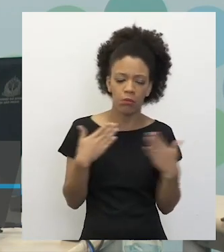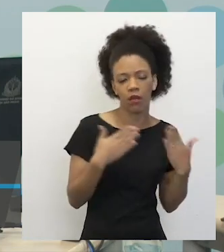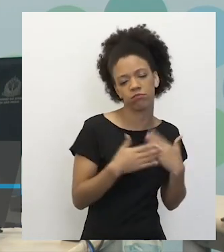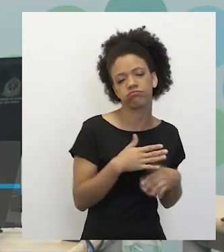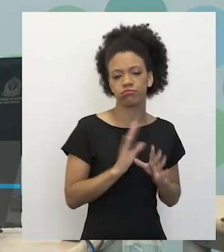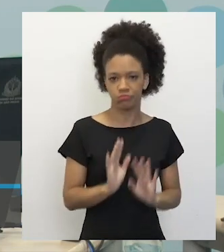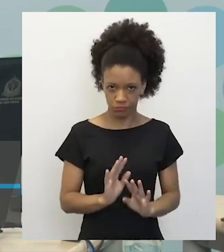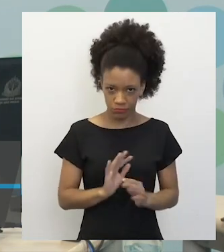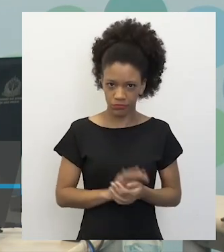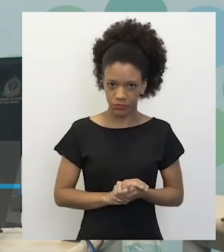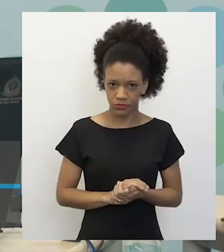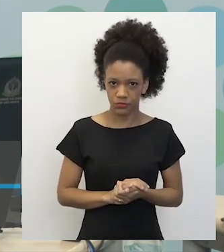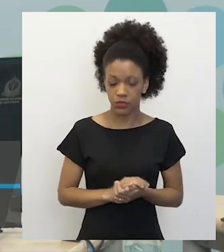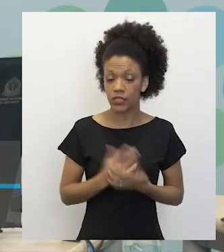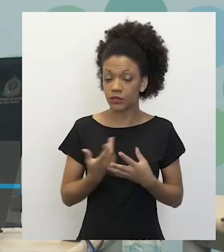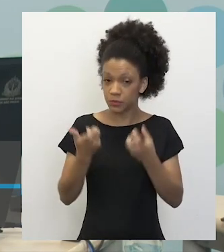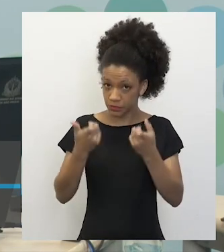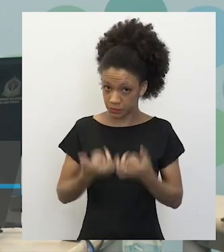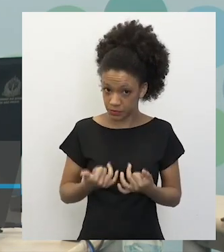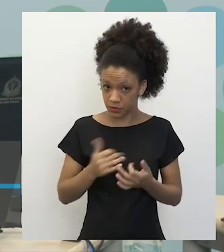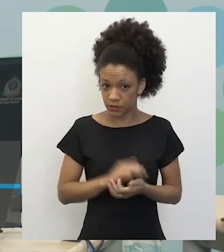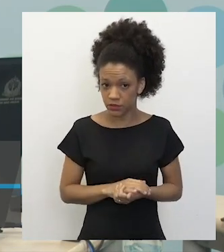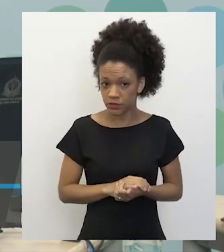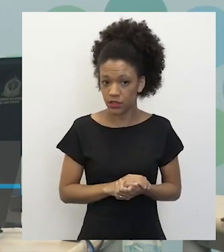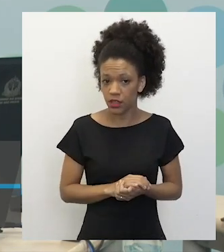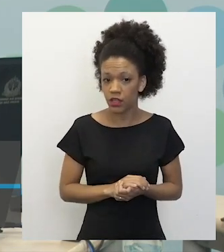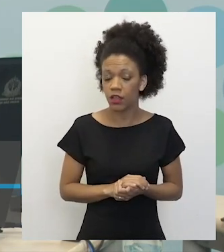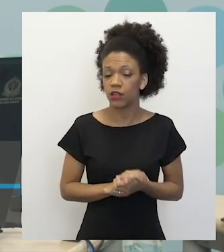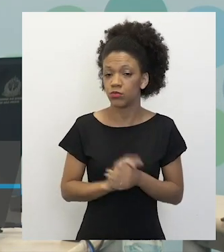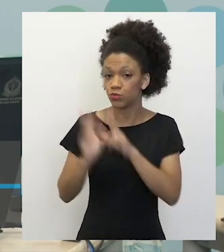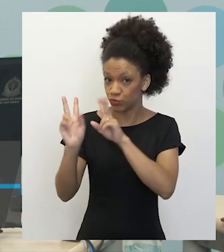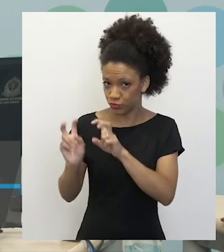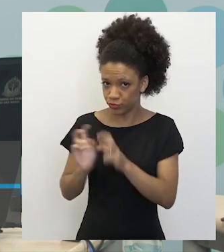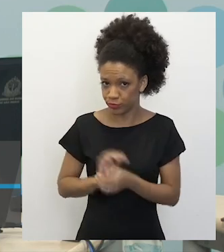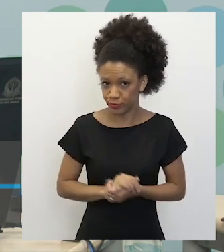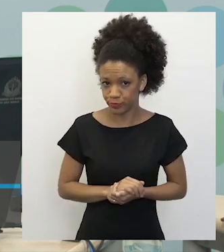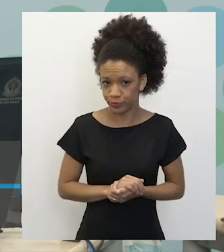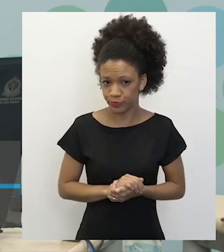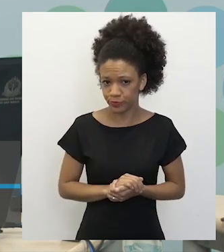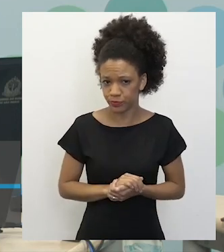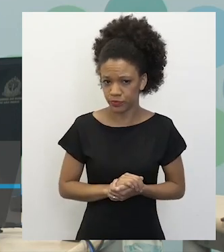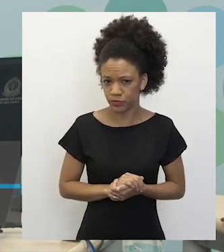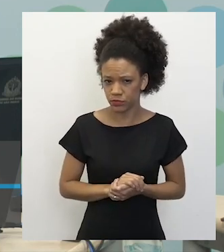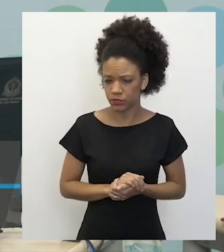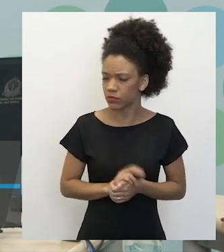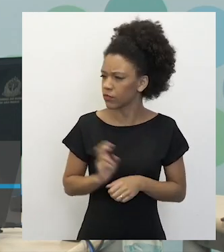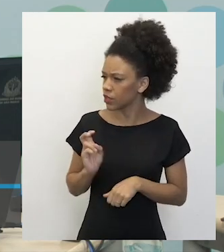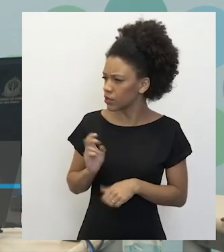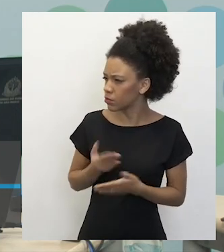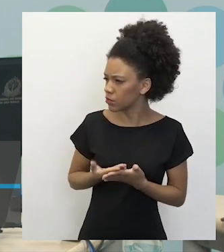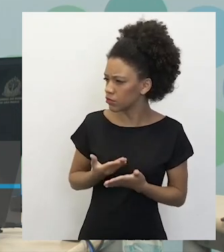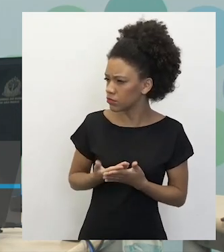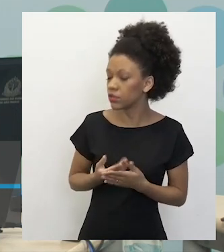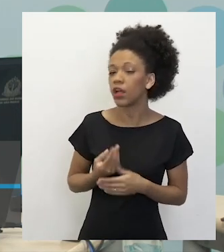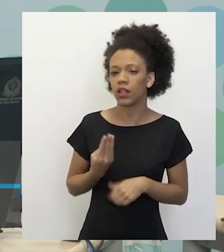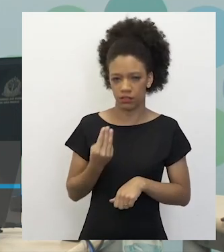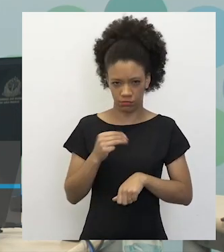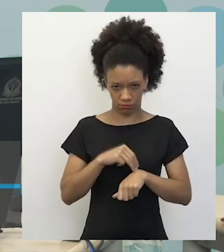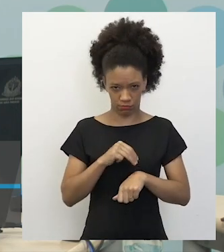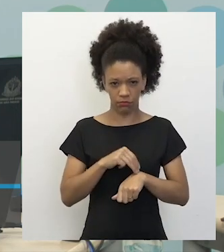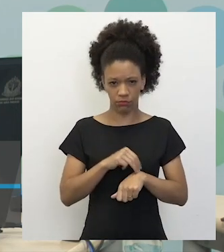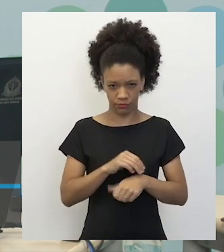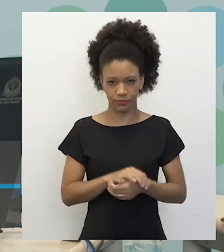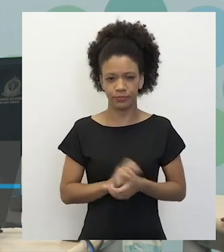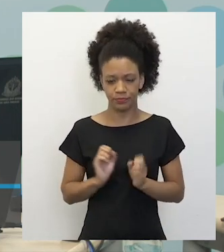Então, coloquem, tá bom? Deem uma justificativa aí. Tem 5 minutinhos de aula, dá 3 minutinhos,